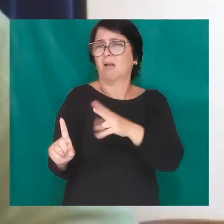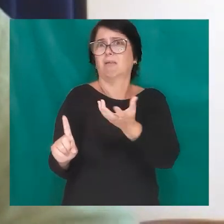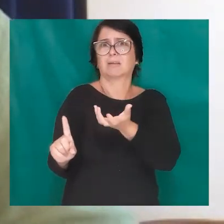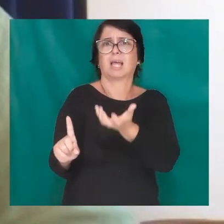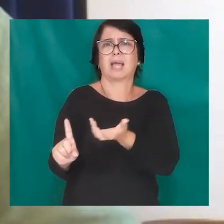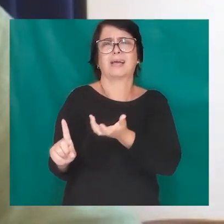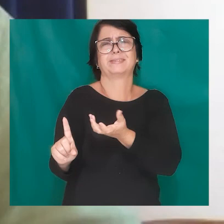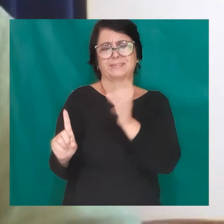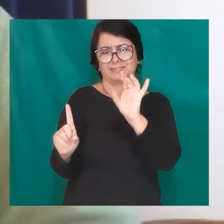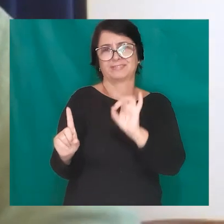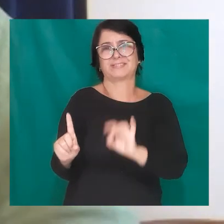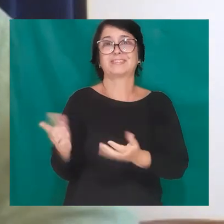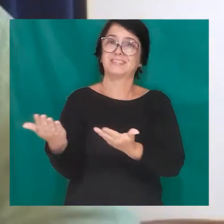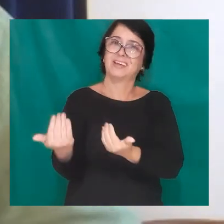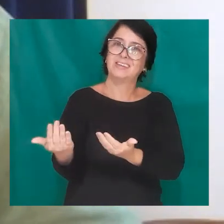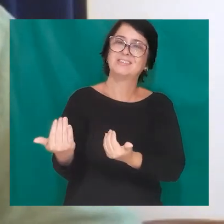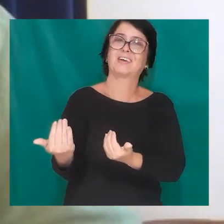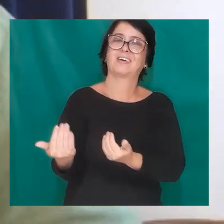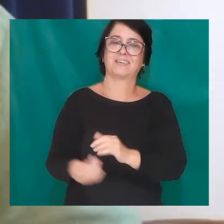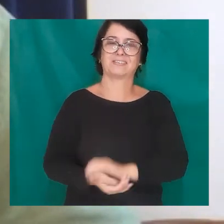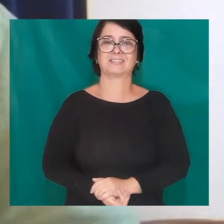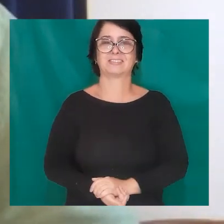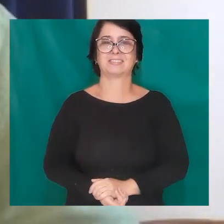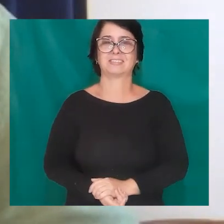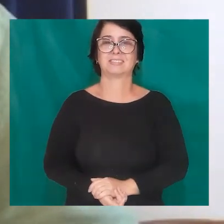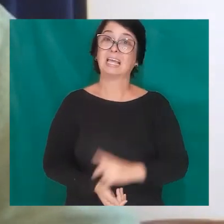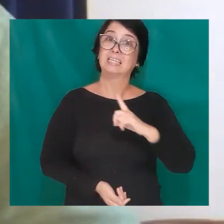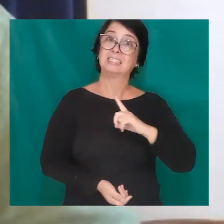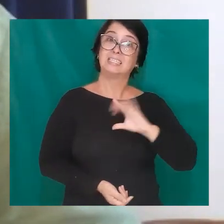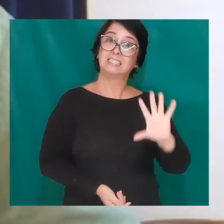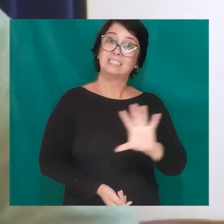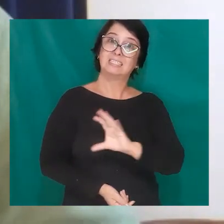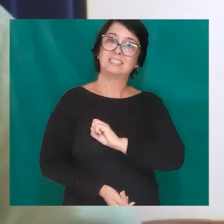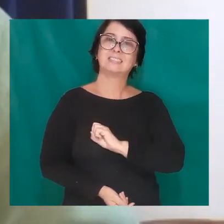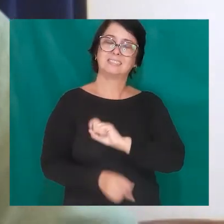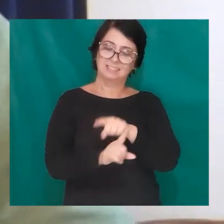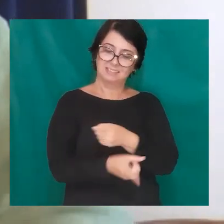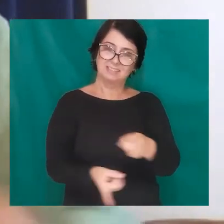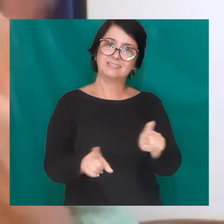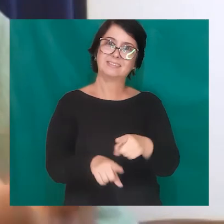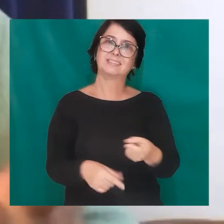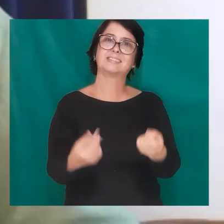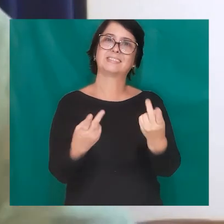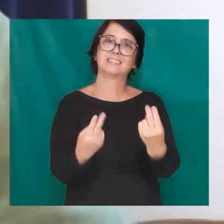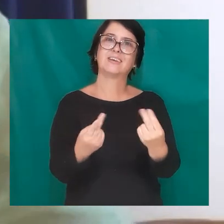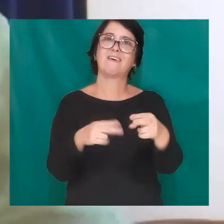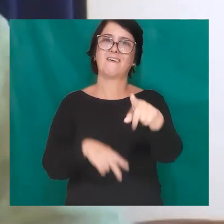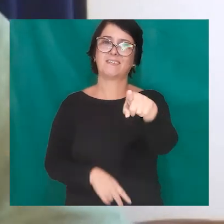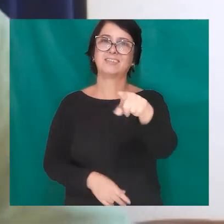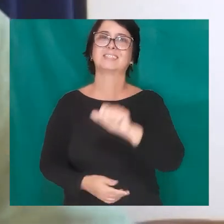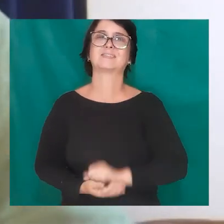que somos um pouco mais jovens que vocês, e que temos esse amor pela música como vocês, né? Não é à toa que a gente está aqui